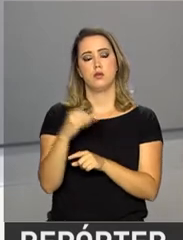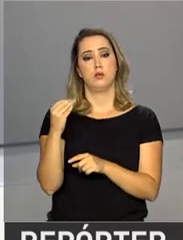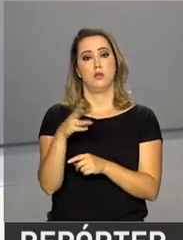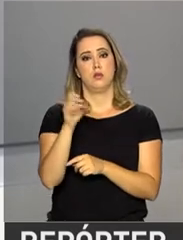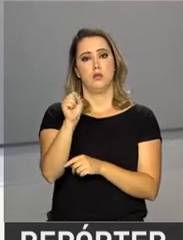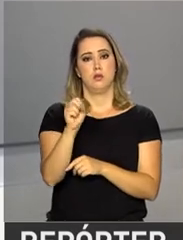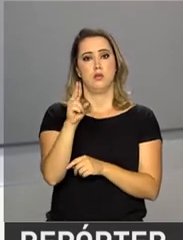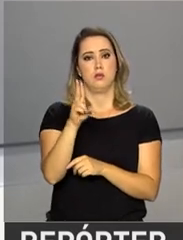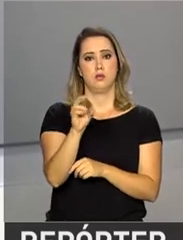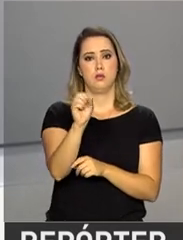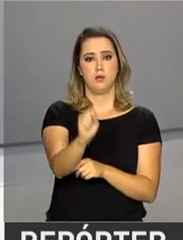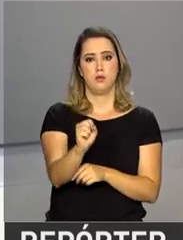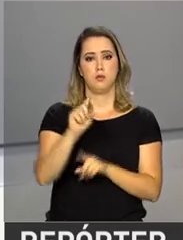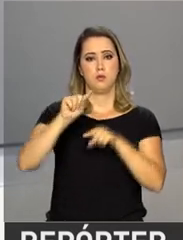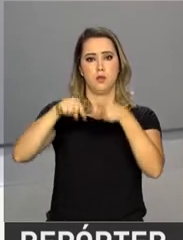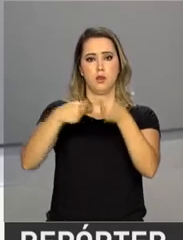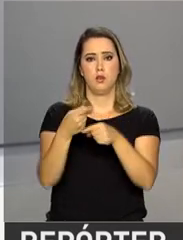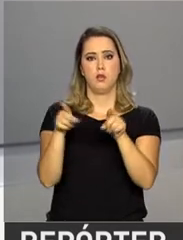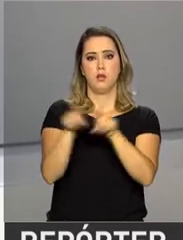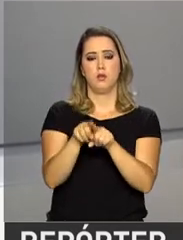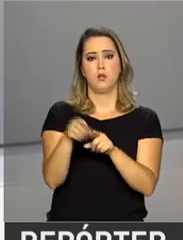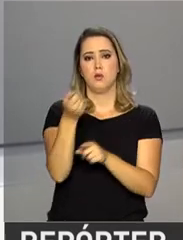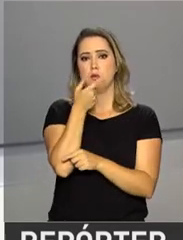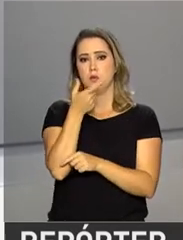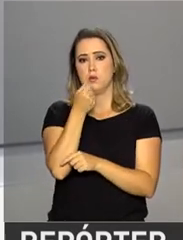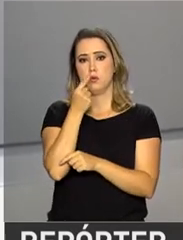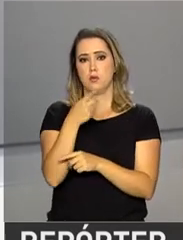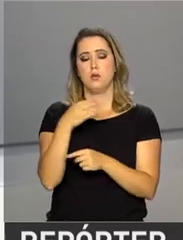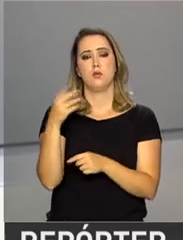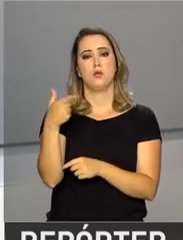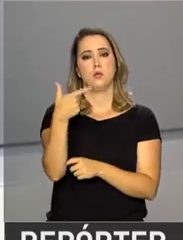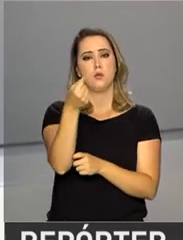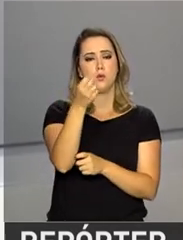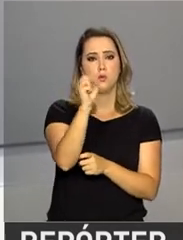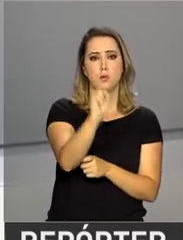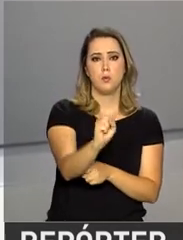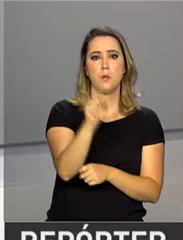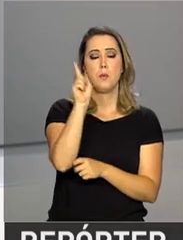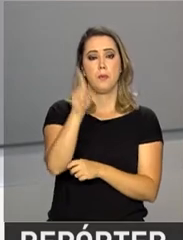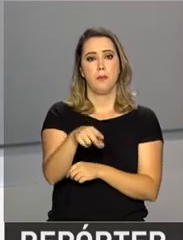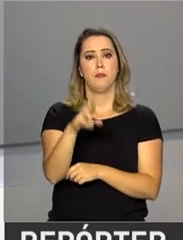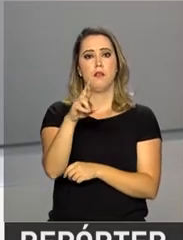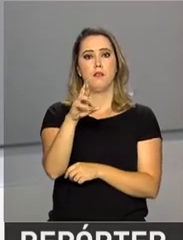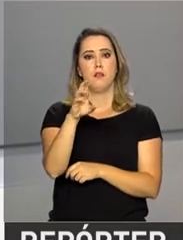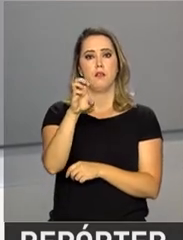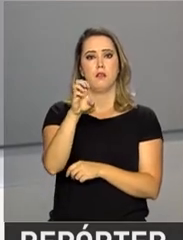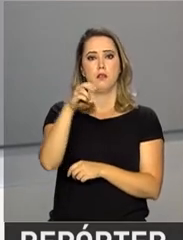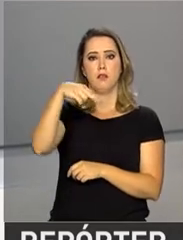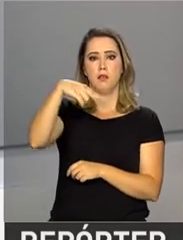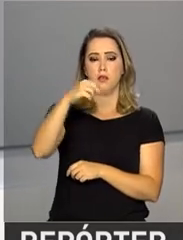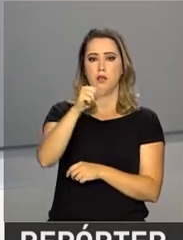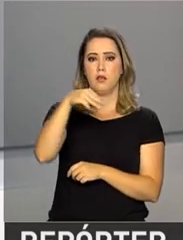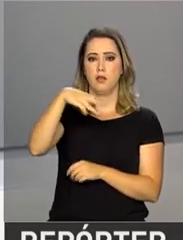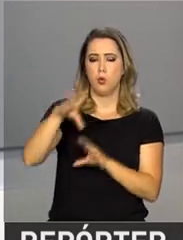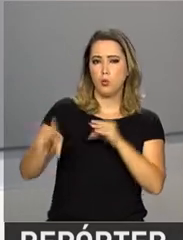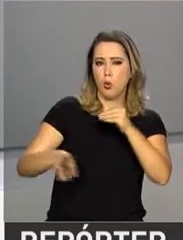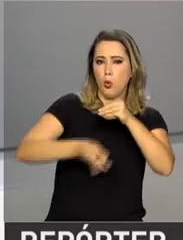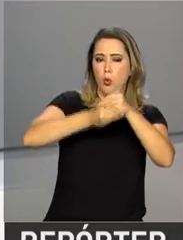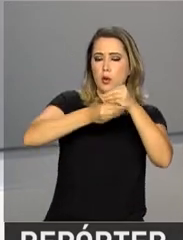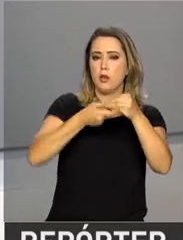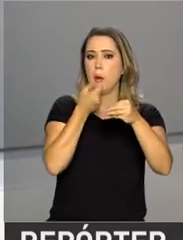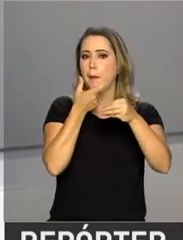na próxima relação nacional de medicamentos essenciais 2018 a rename foram incluídos medicamentos